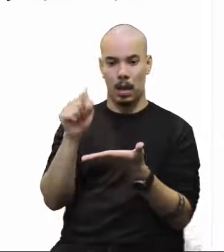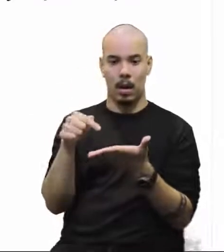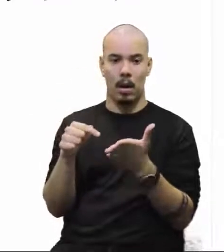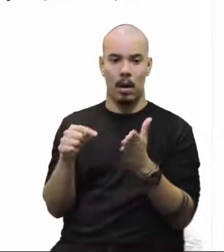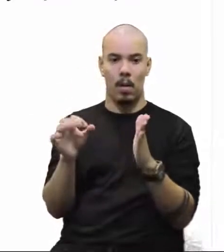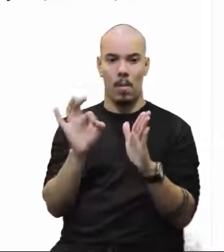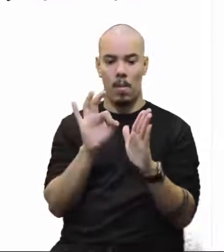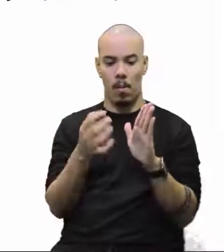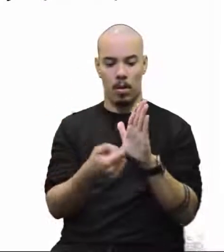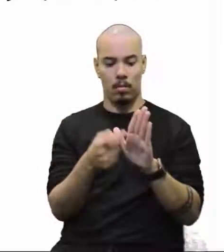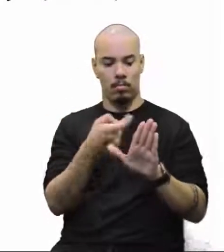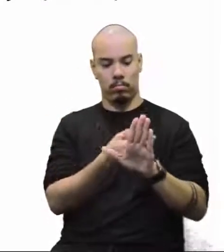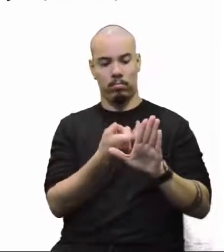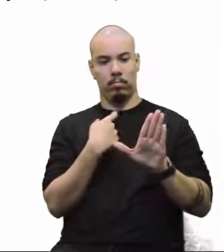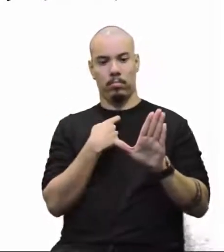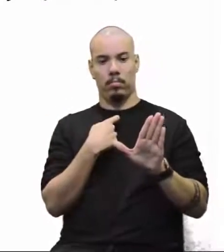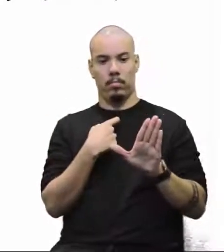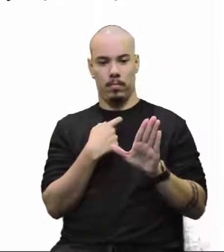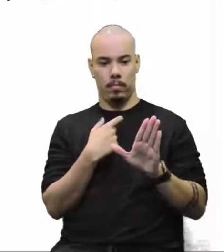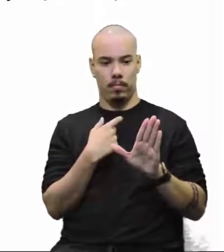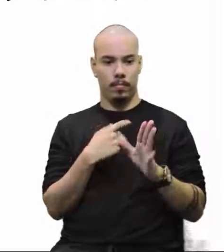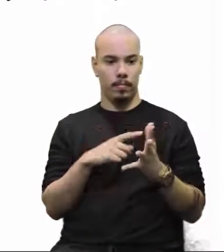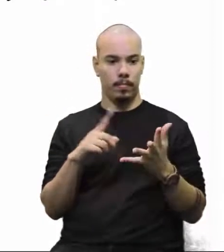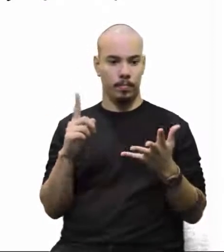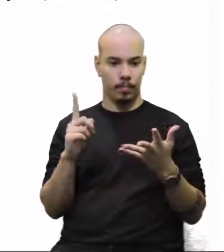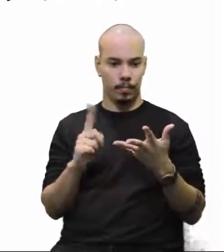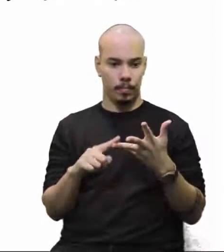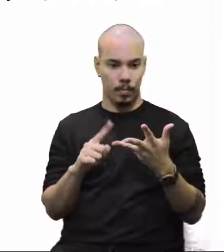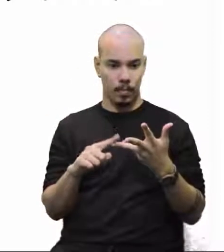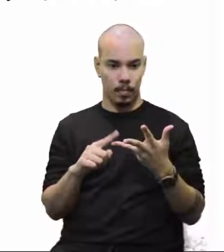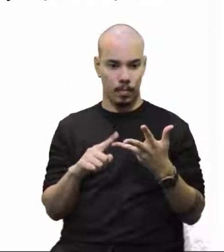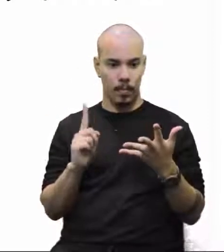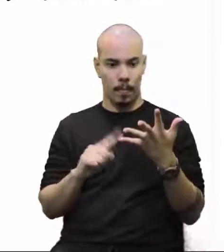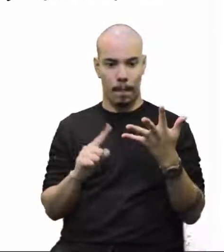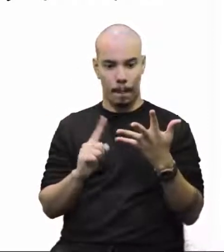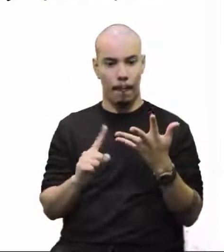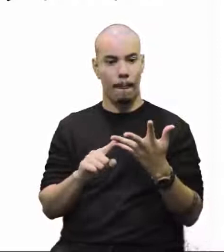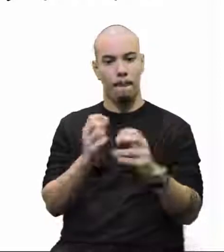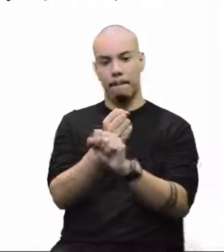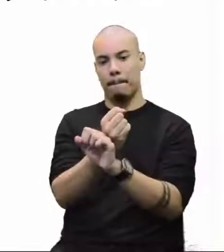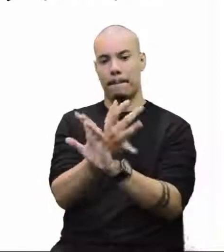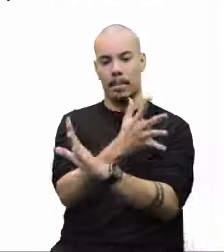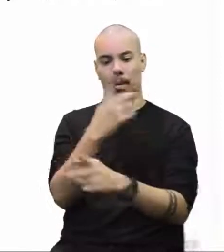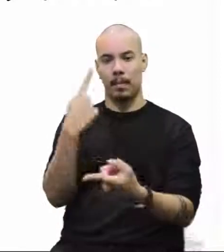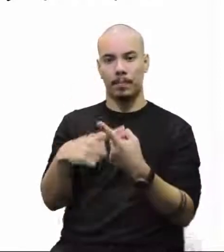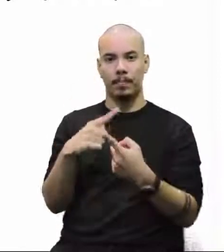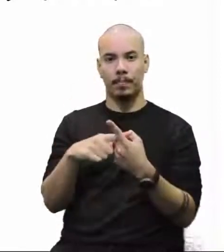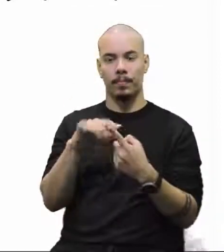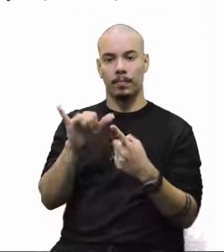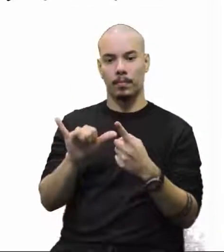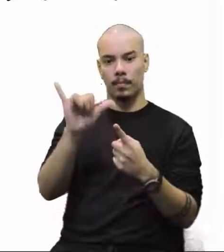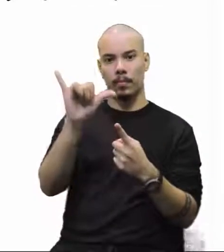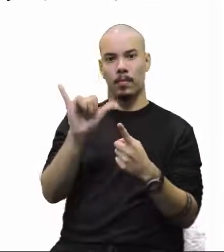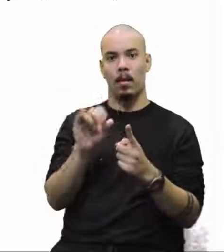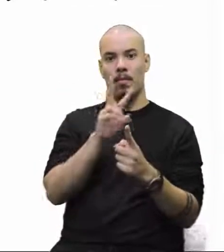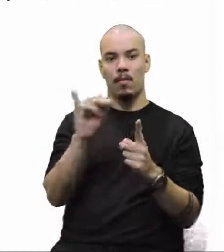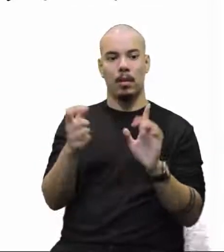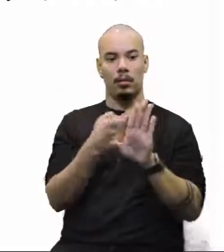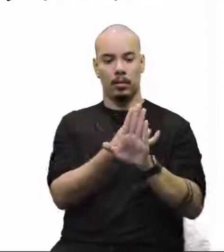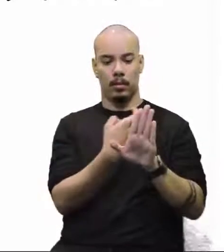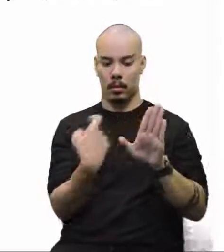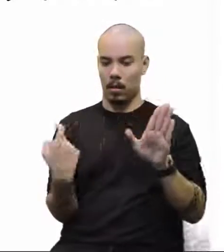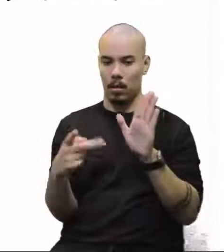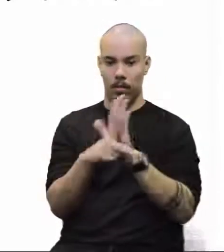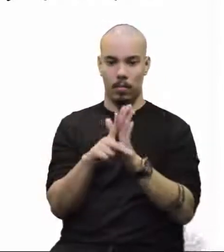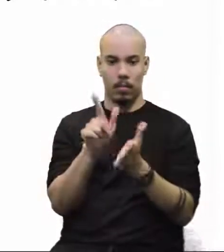para você. E D, repulsão, porque o vetor indução magnético em Y aponta para fora do plano do